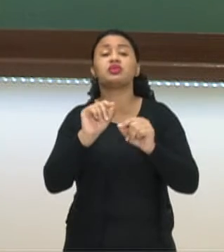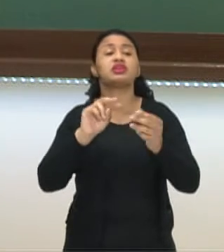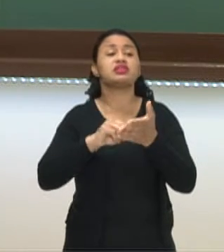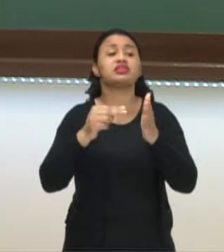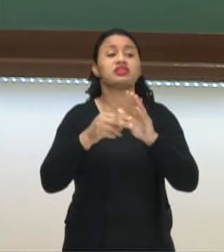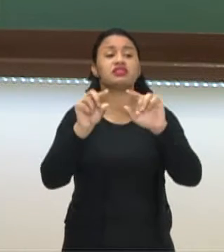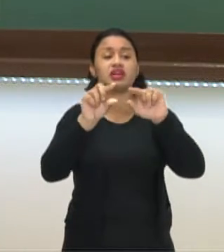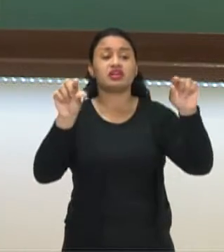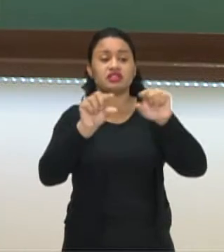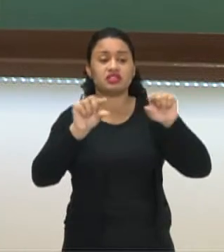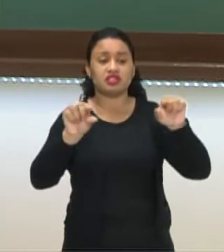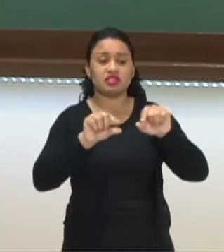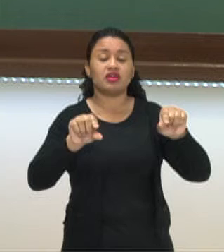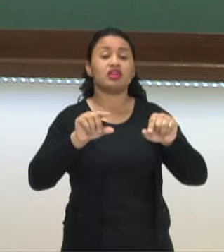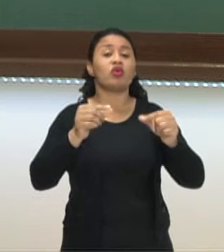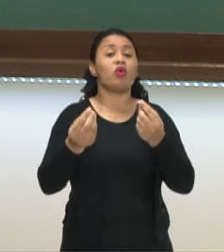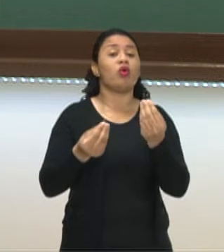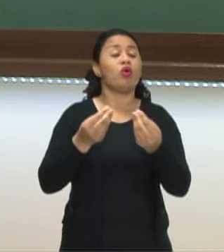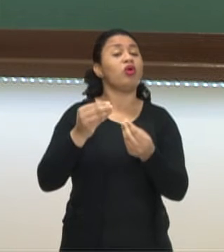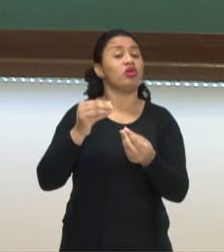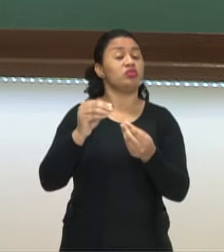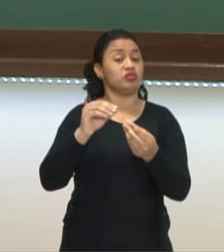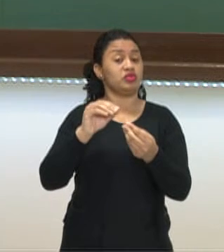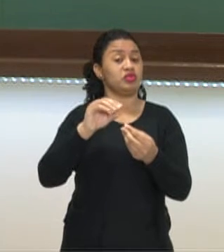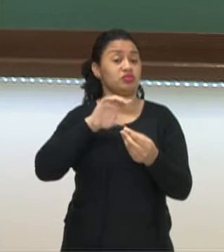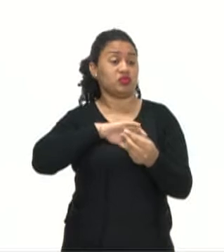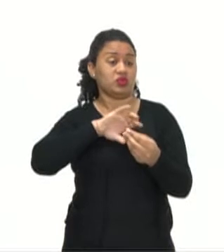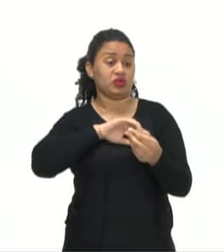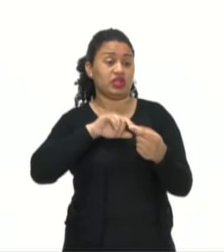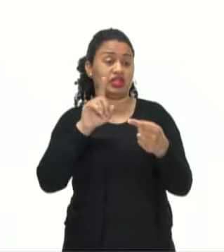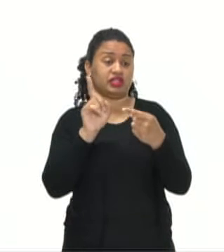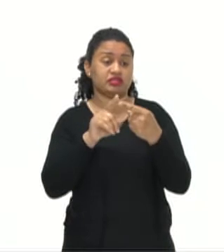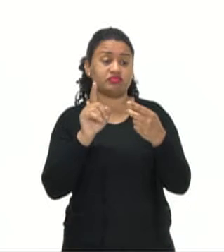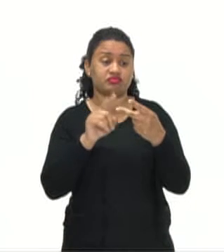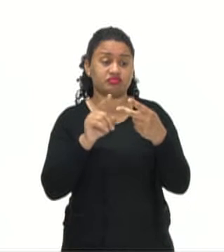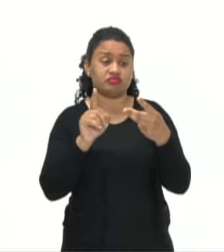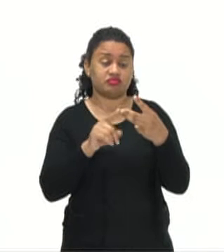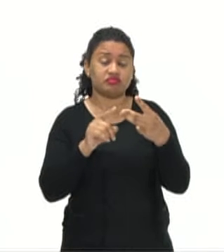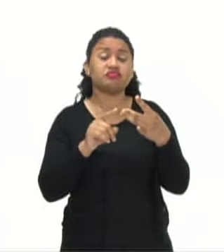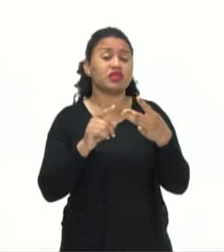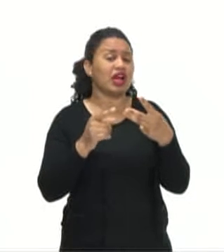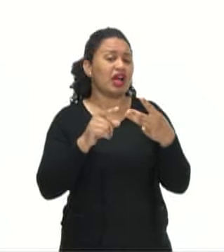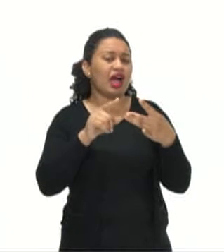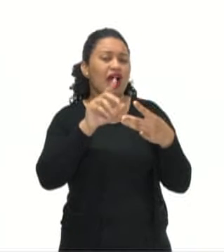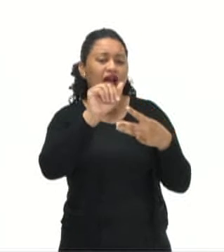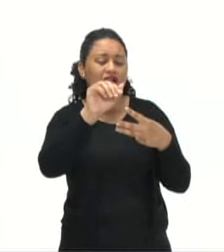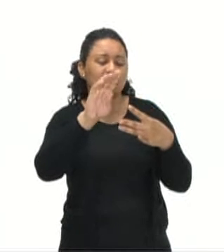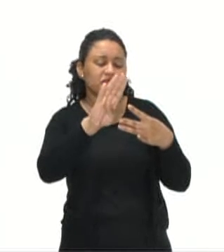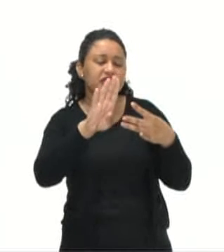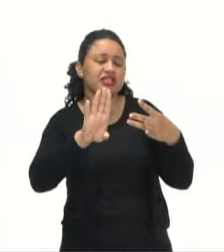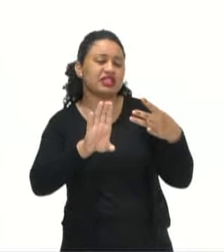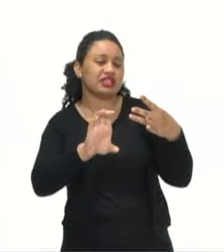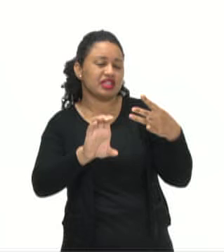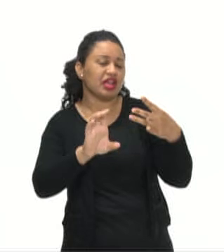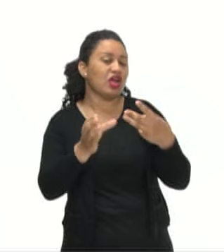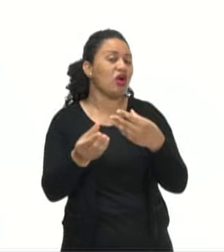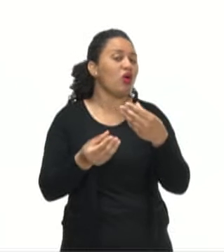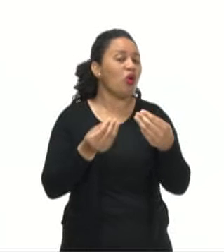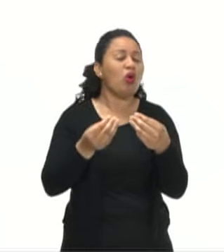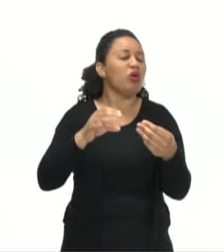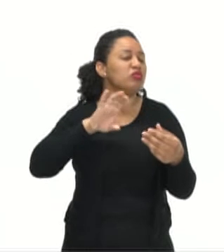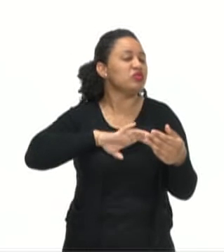significado dessas frases em português. Frase A. Is your family big or